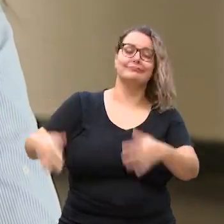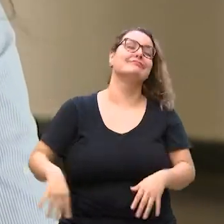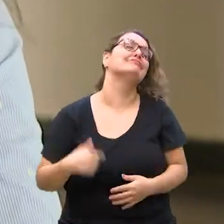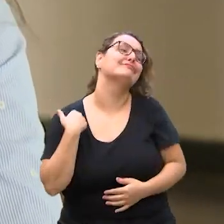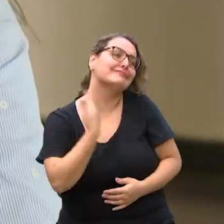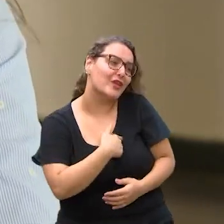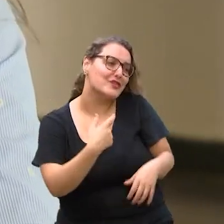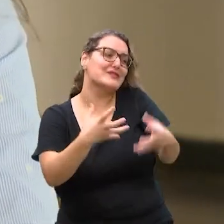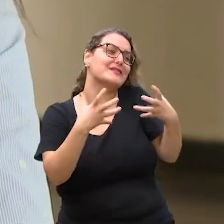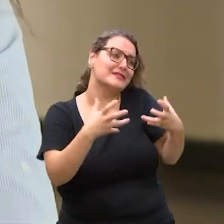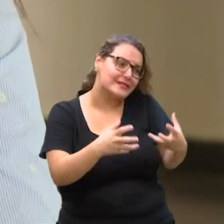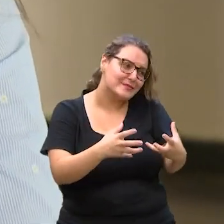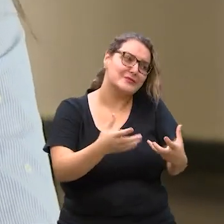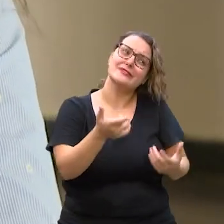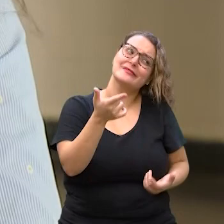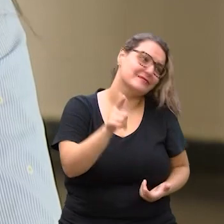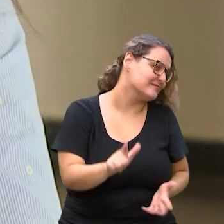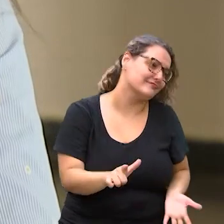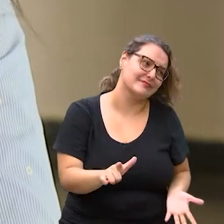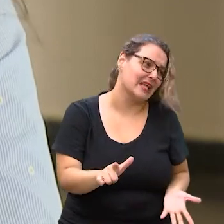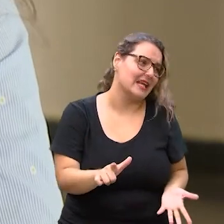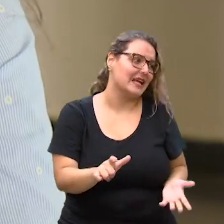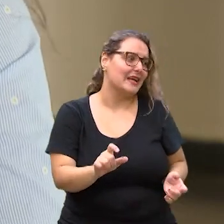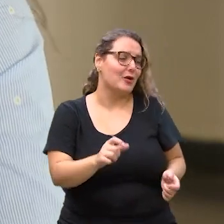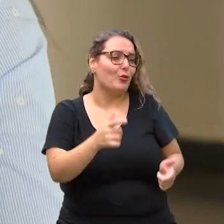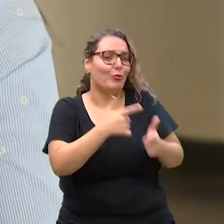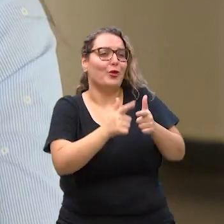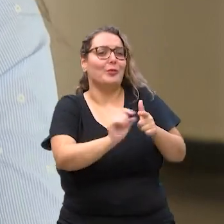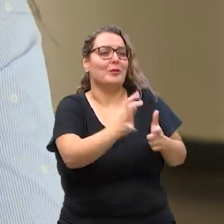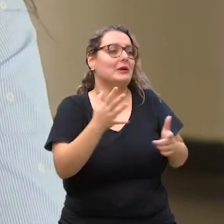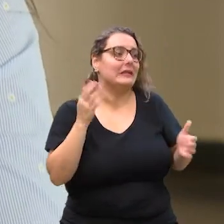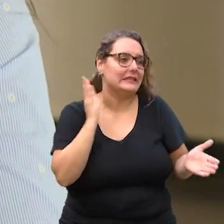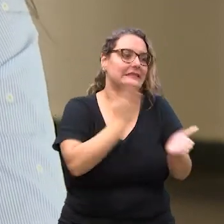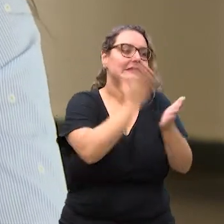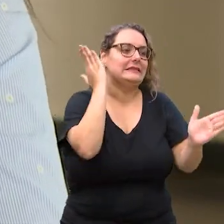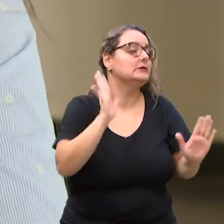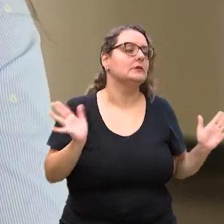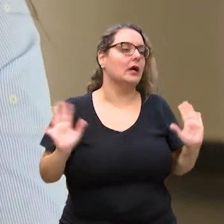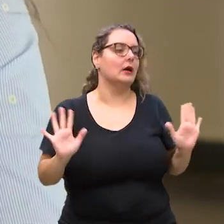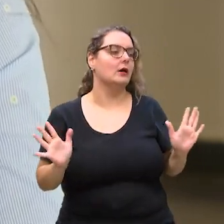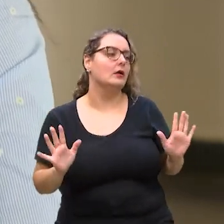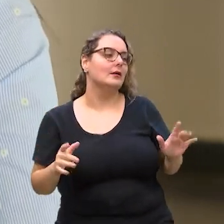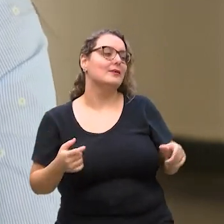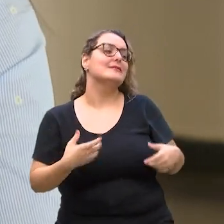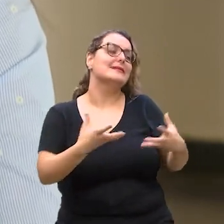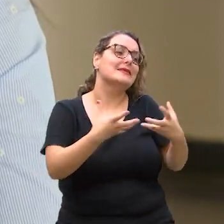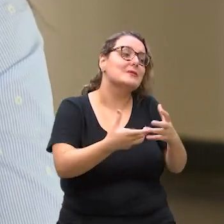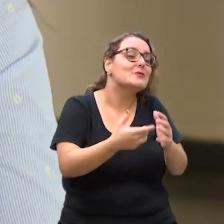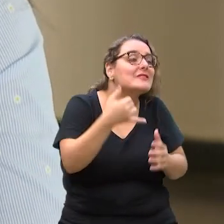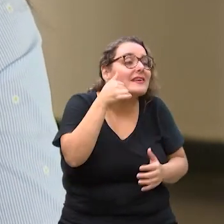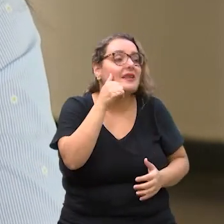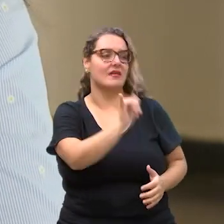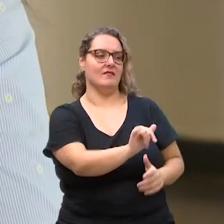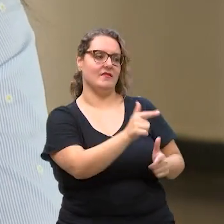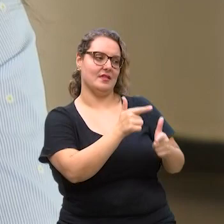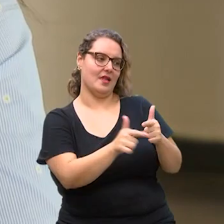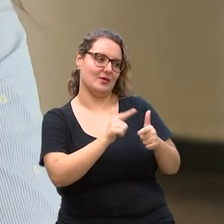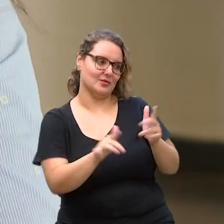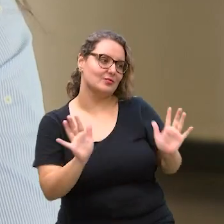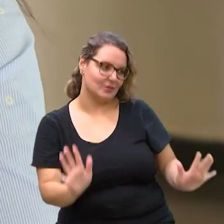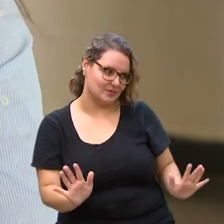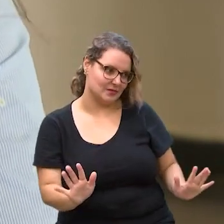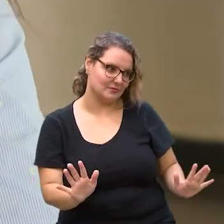fosse, a gente trabalha muito para que a gente não seja o bombeirinho, mas infelizmente é o que muitas vezes acontece em as equipes, os atletas nos